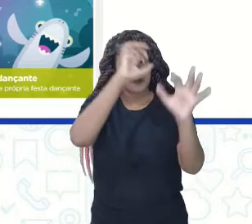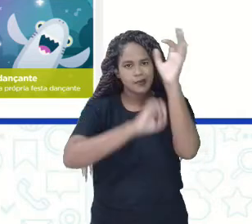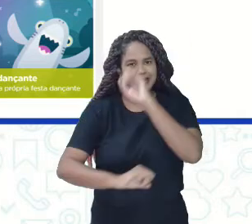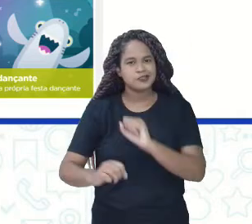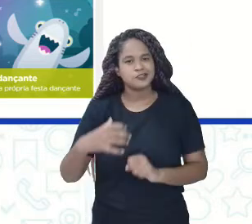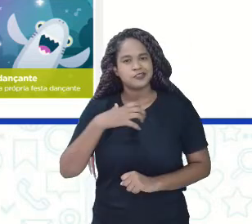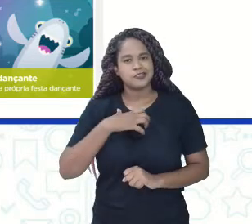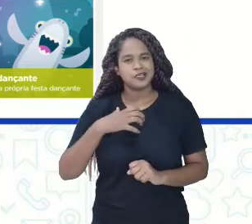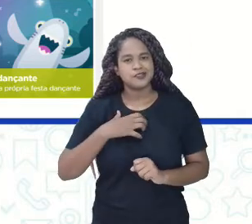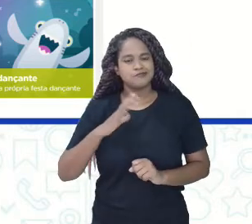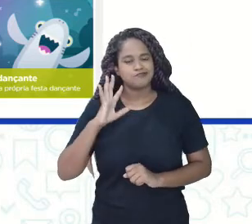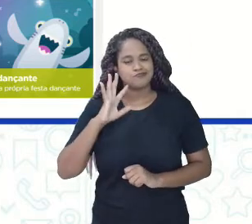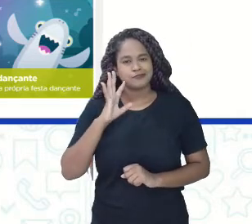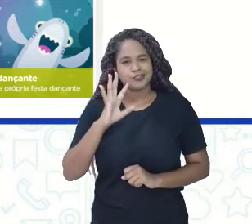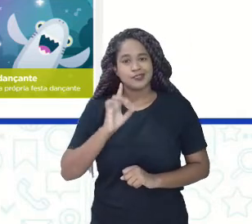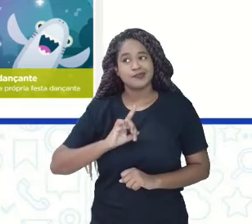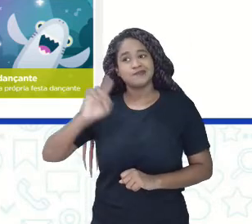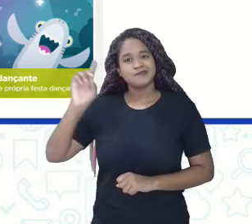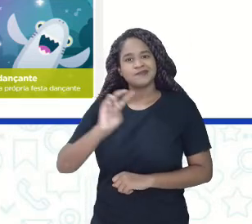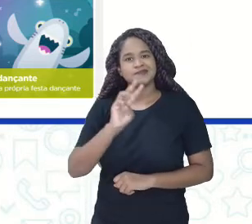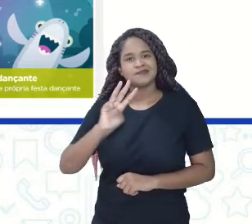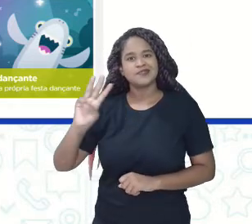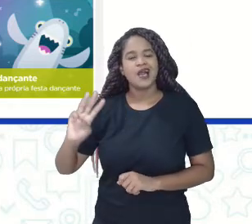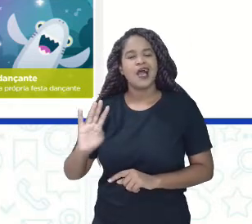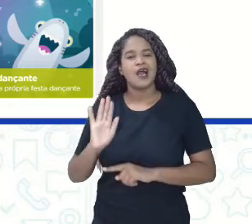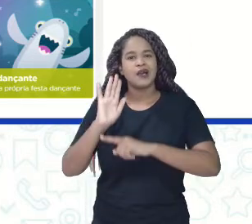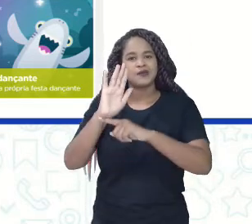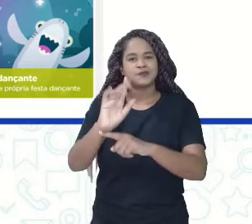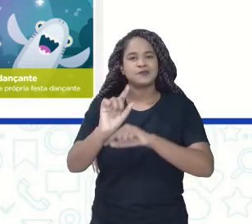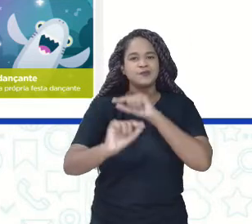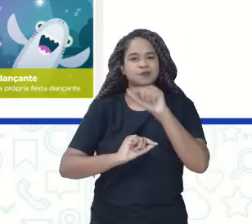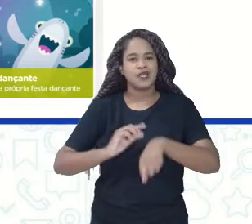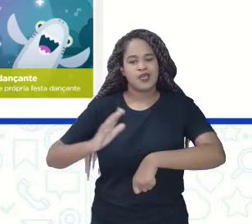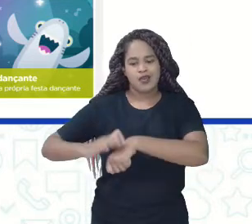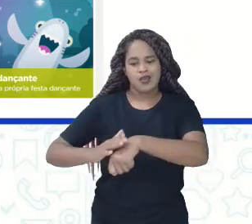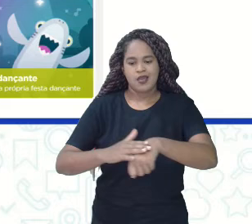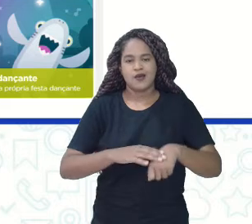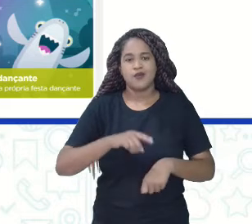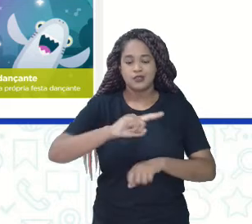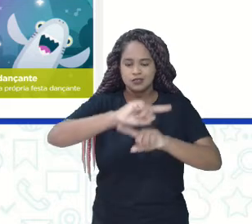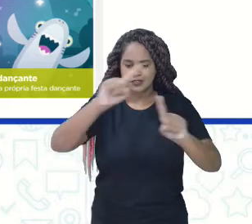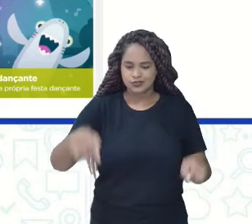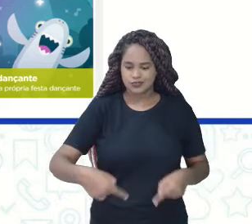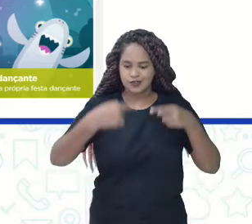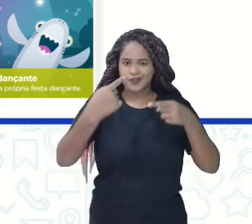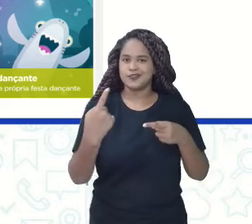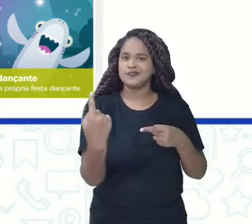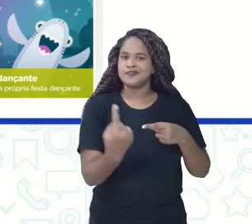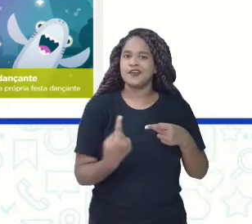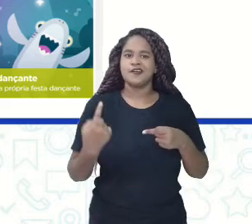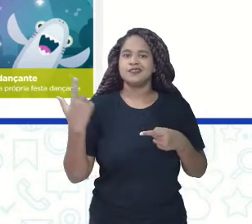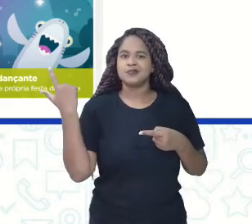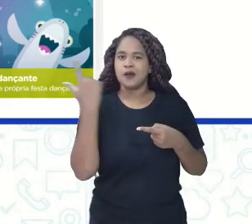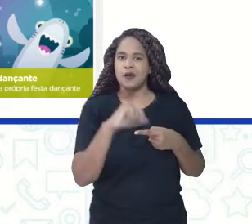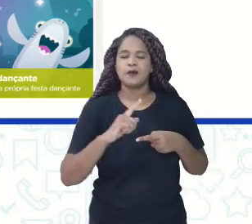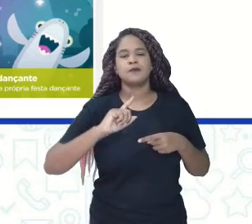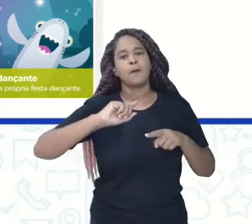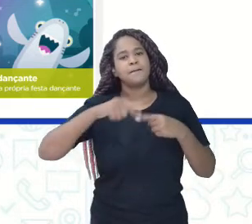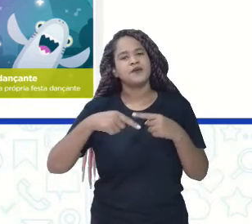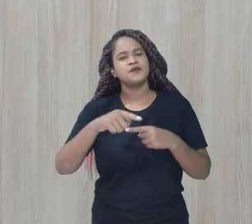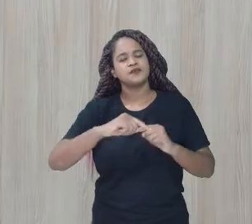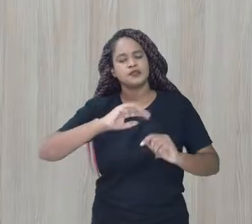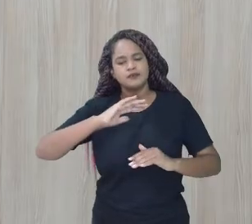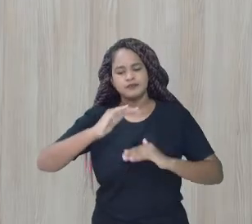te ajuda a ter essa autonomia, a conseguir fazer esses desafios sozinhos. E aí você pode ir avançando, né? Você